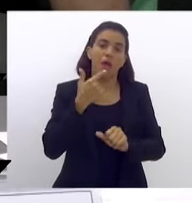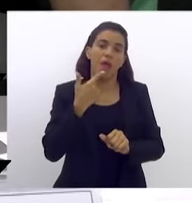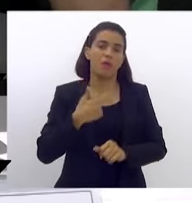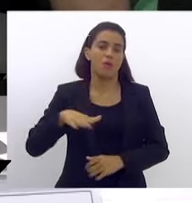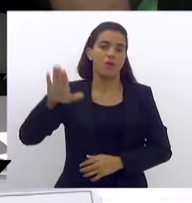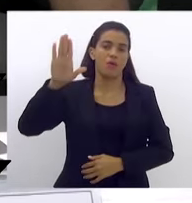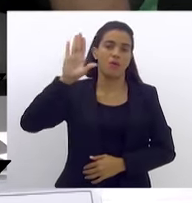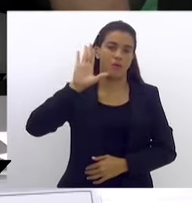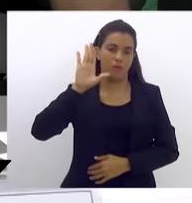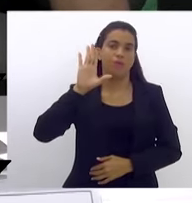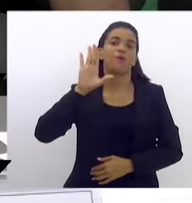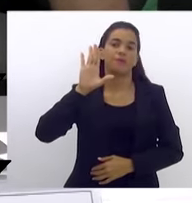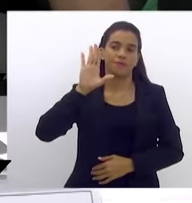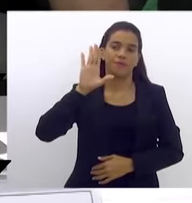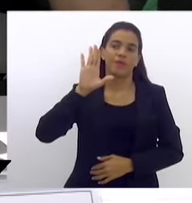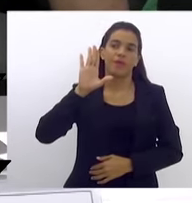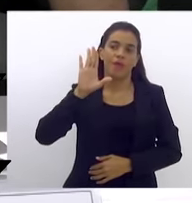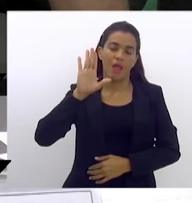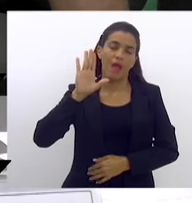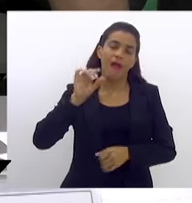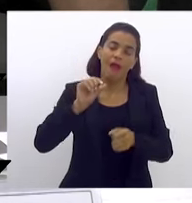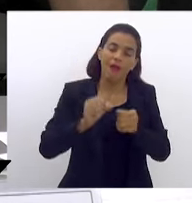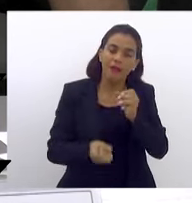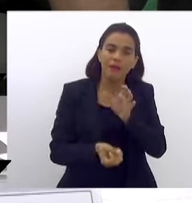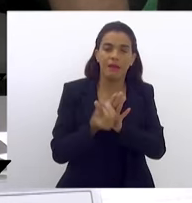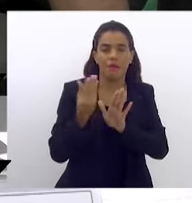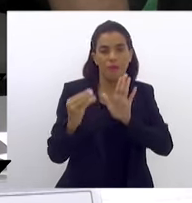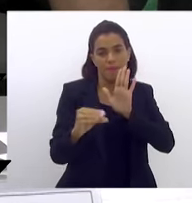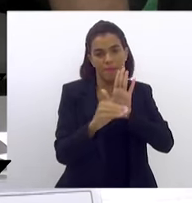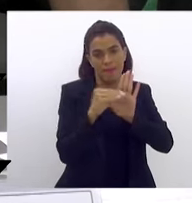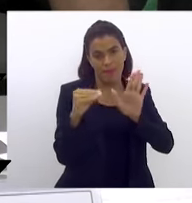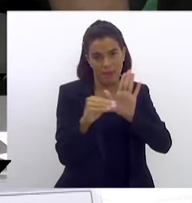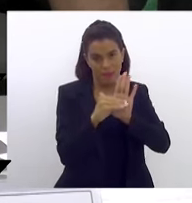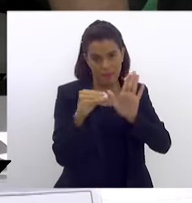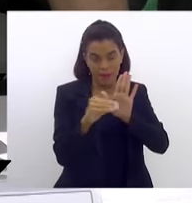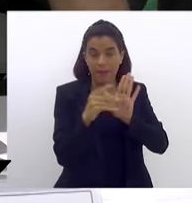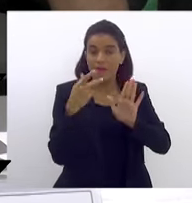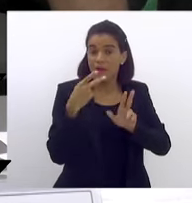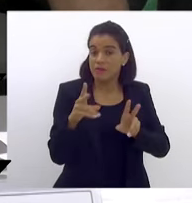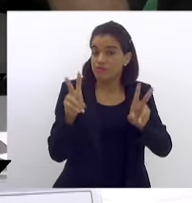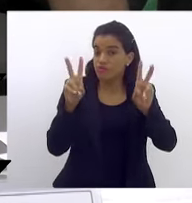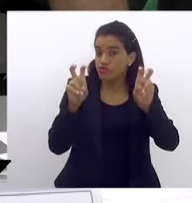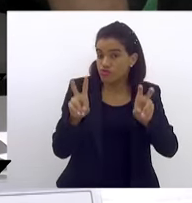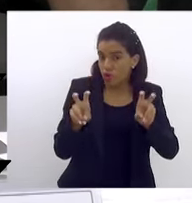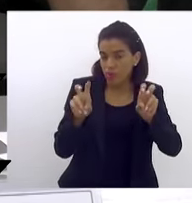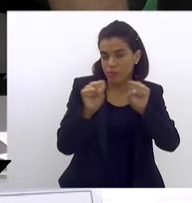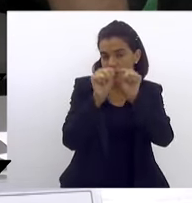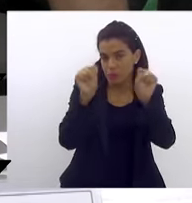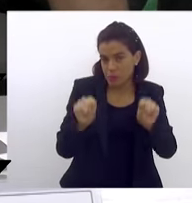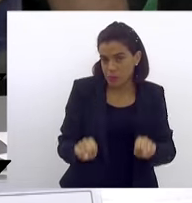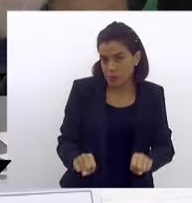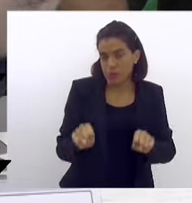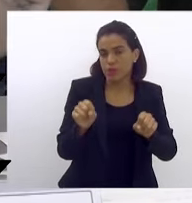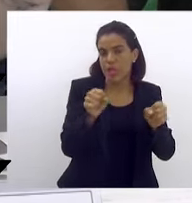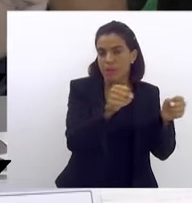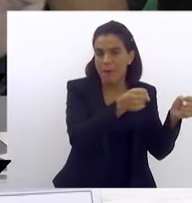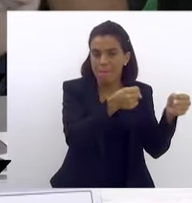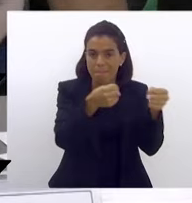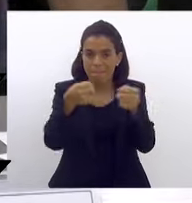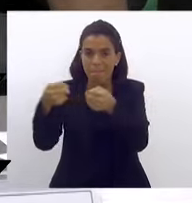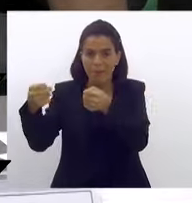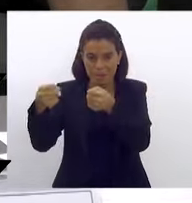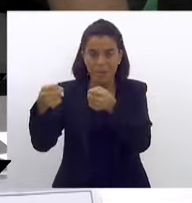proporia a fazer a emenda dizendo que essa questão do do prisional modifica a lei